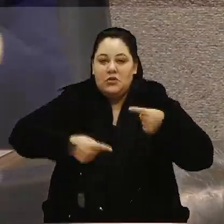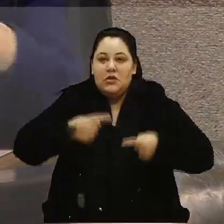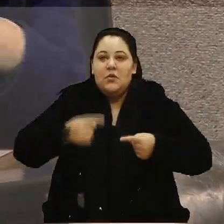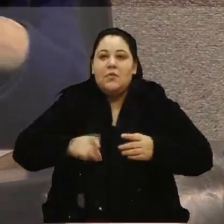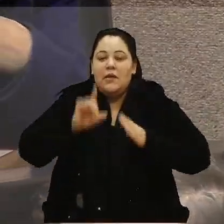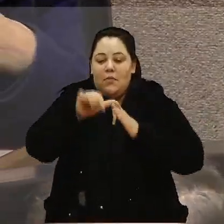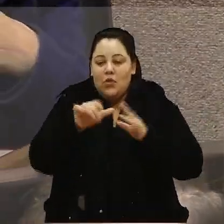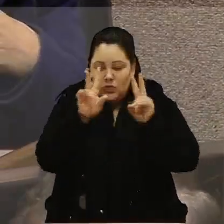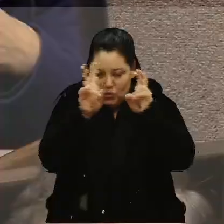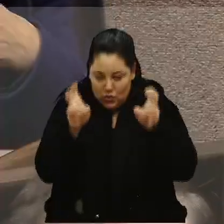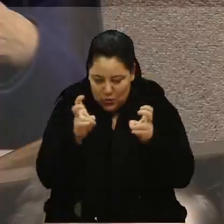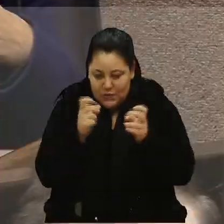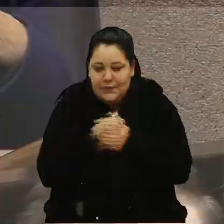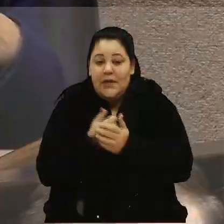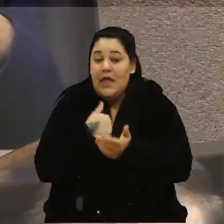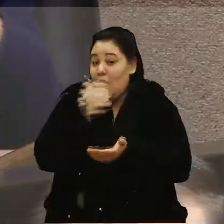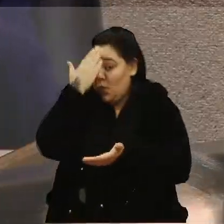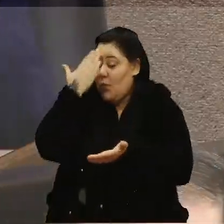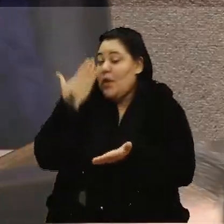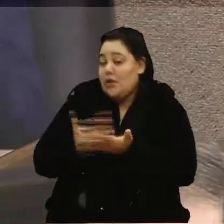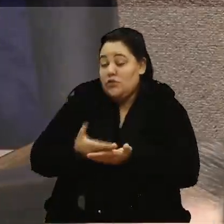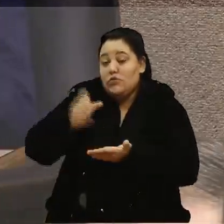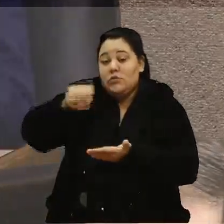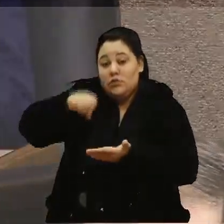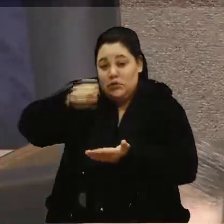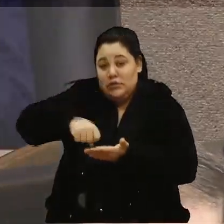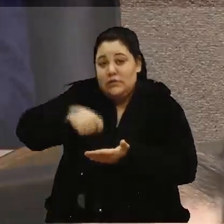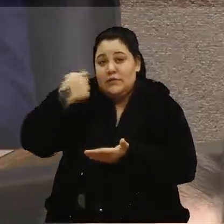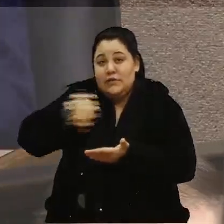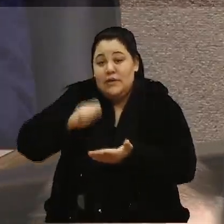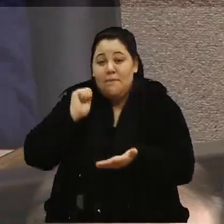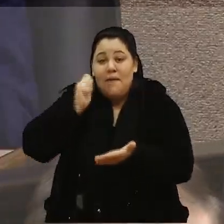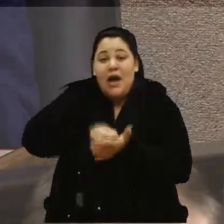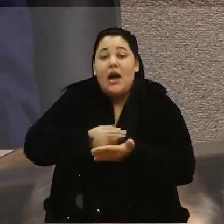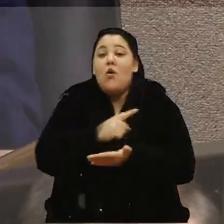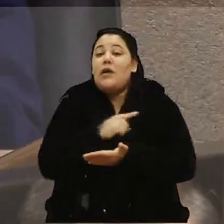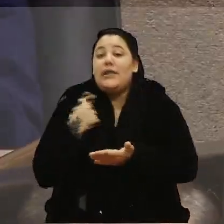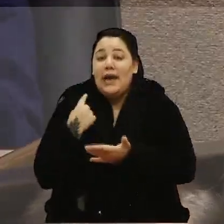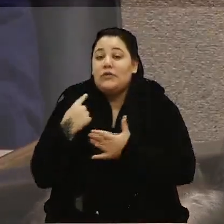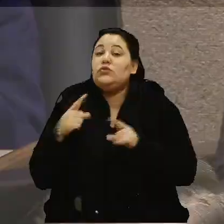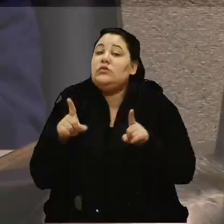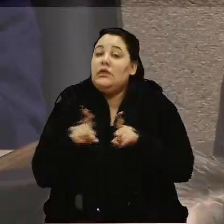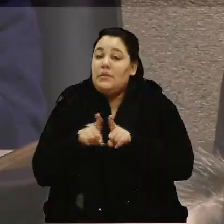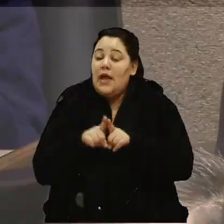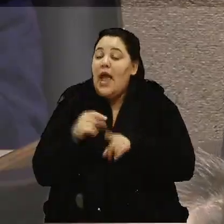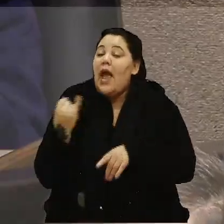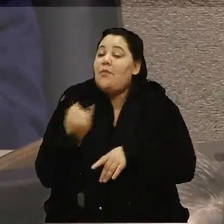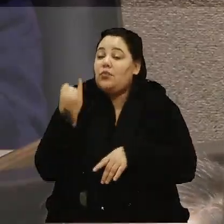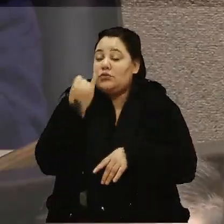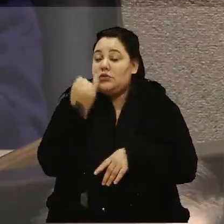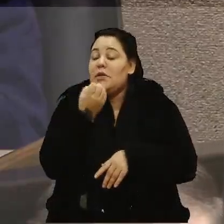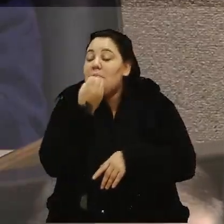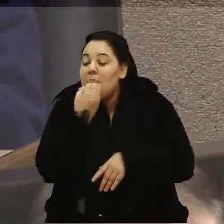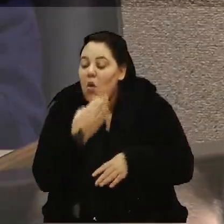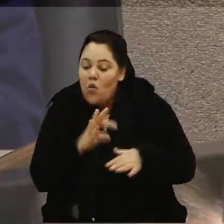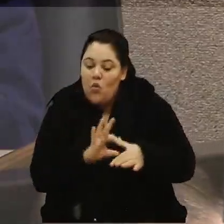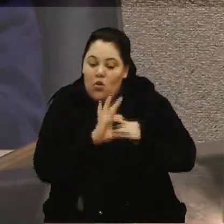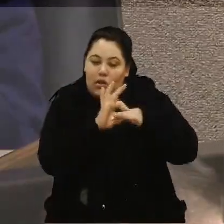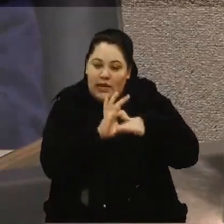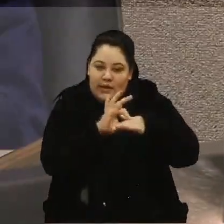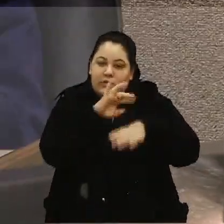disso. Acredito na questão do retroativo ser importantíssimo. Que bom que o líder de governo vai